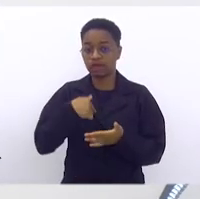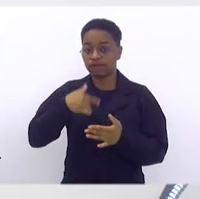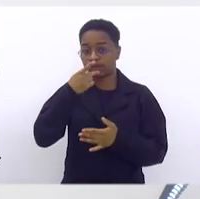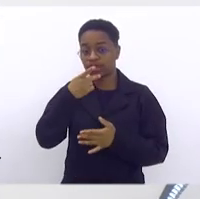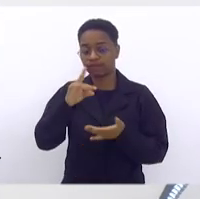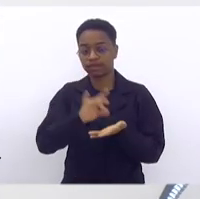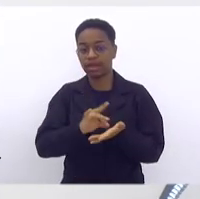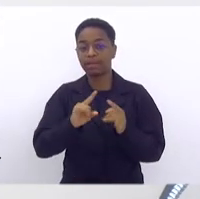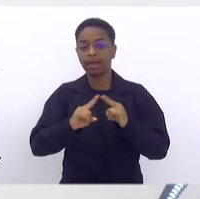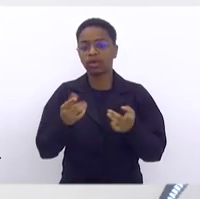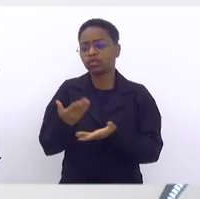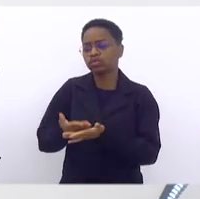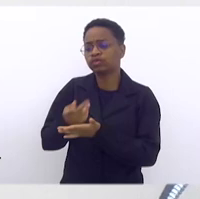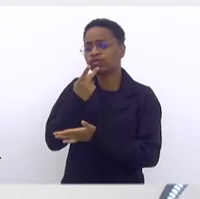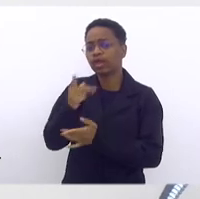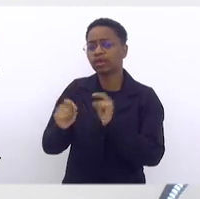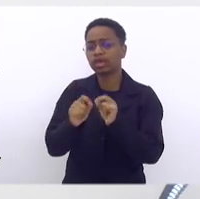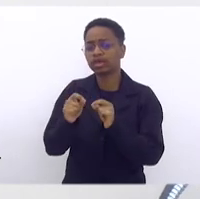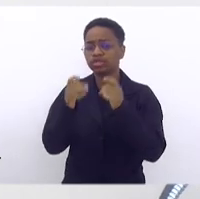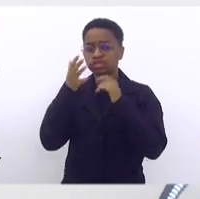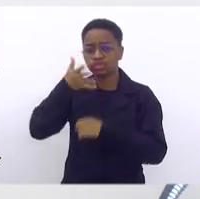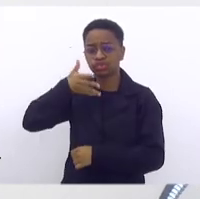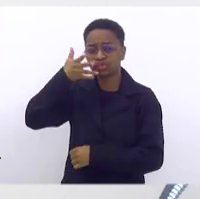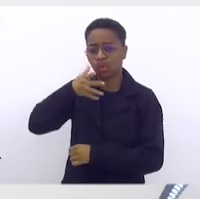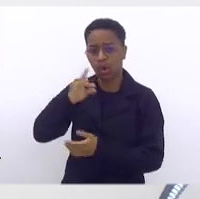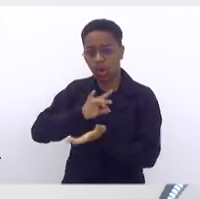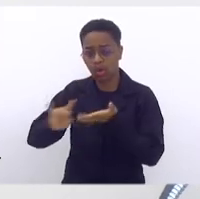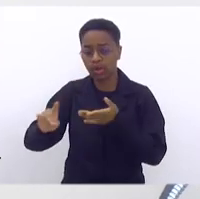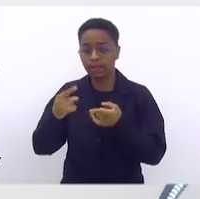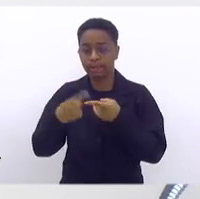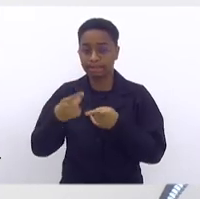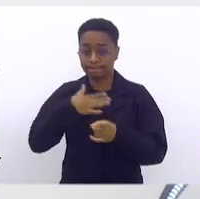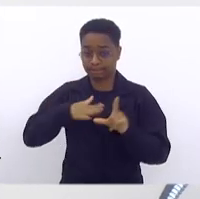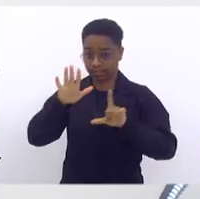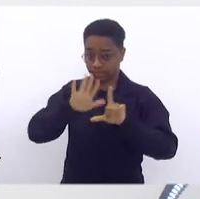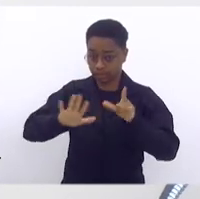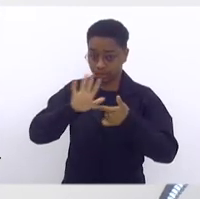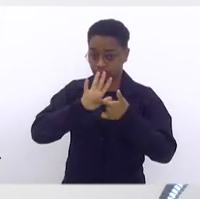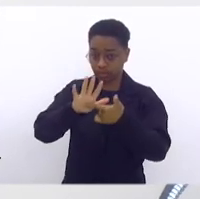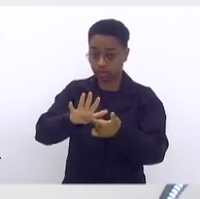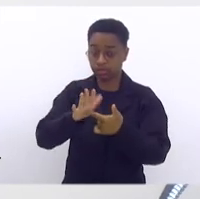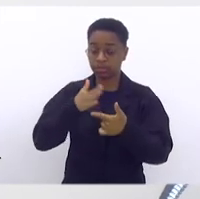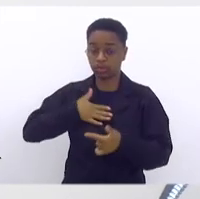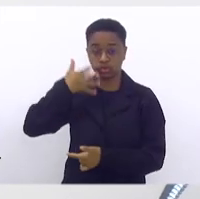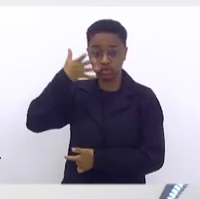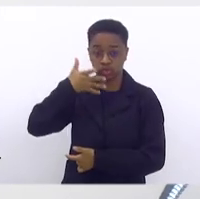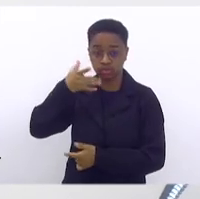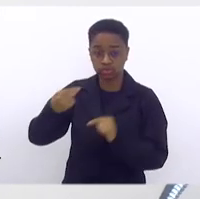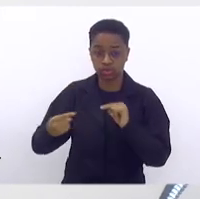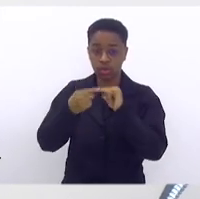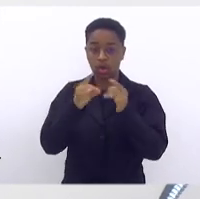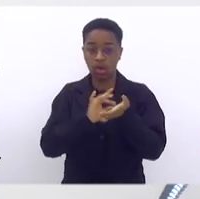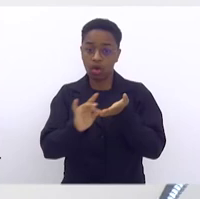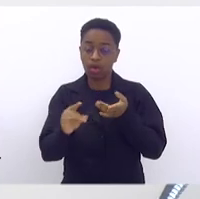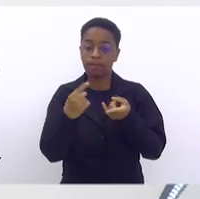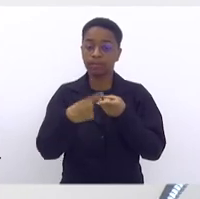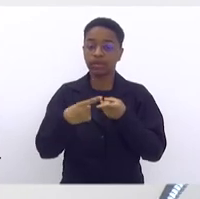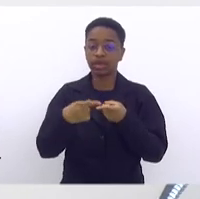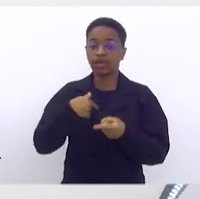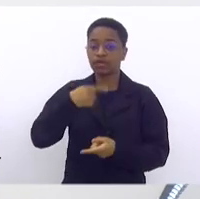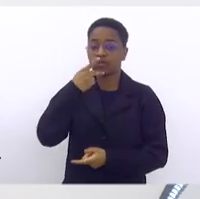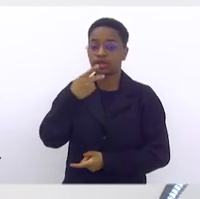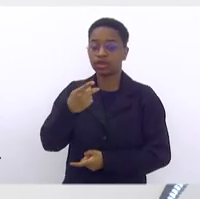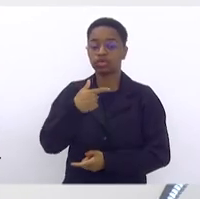ódio. Tá, mas o que foi dito? Porque a minha plataforma me fala que o meu discurso de ódio. Só de eu falar que eu